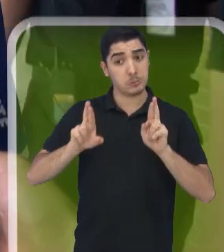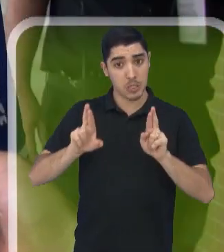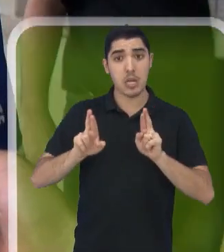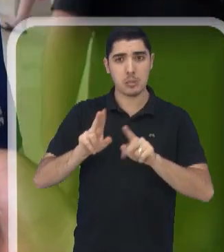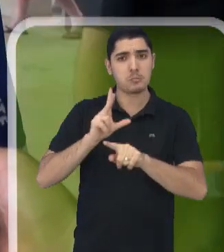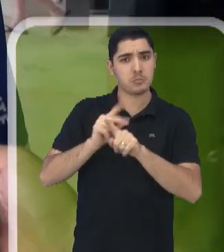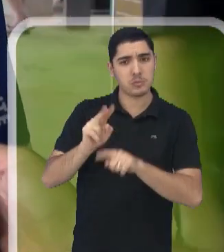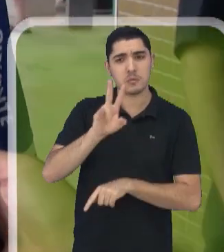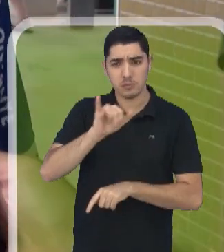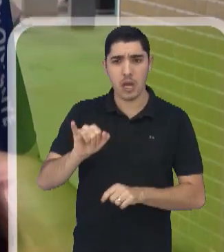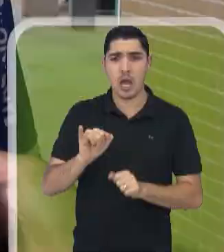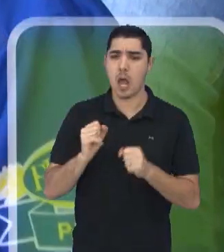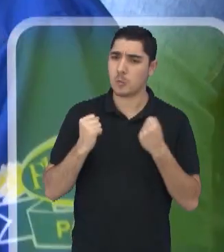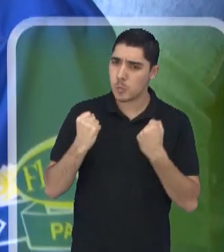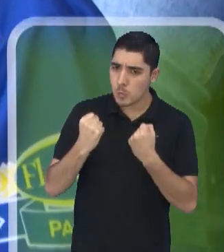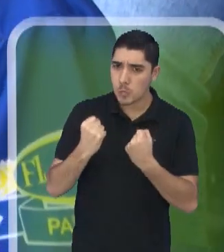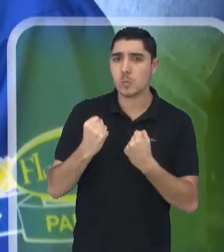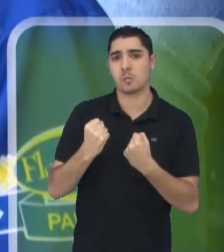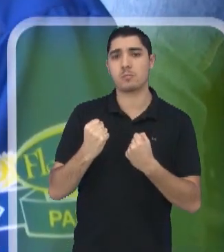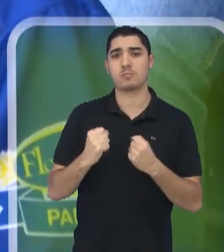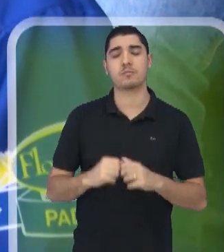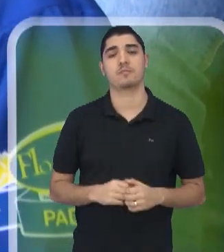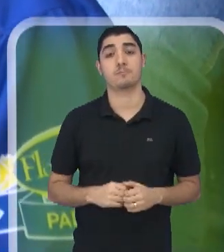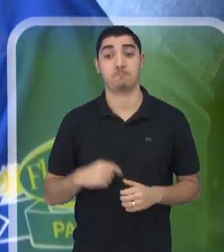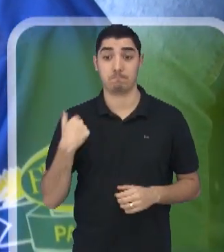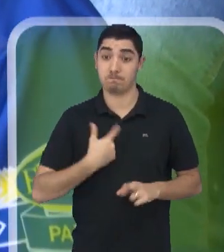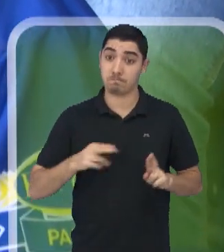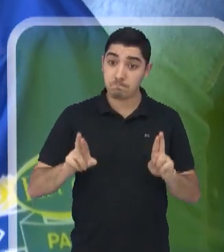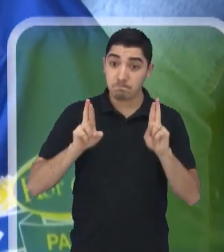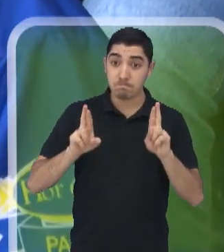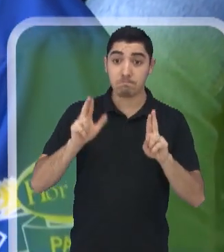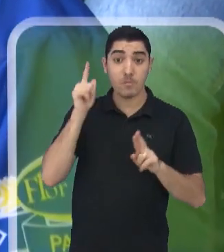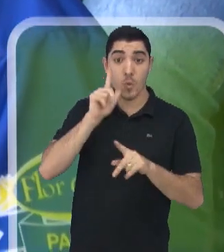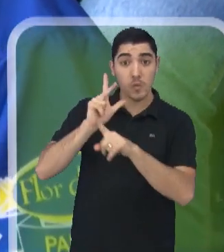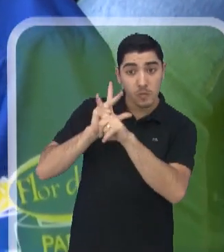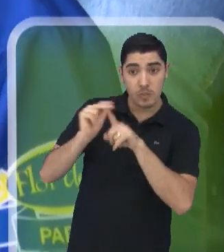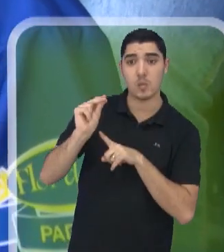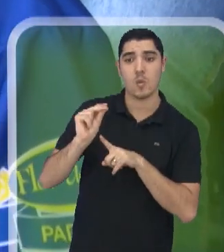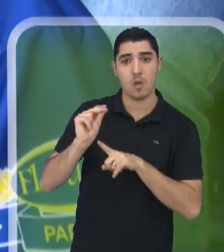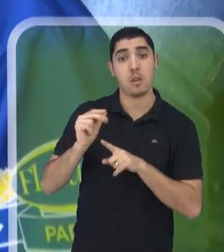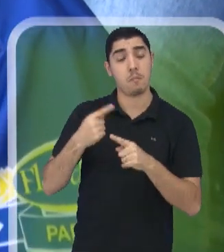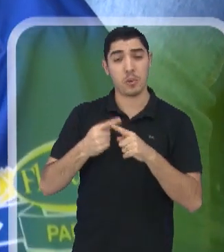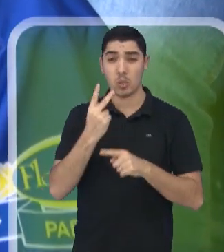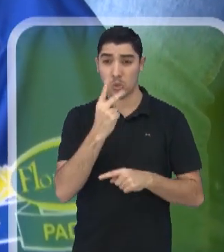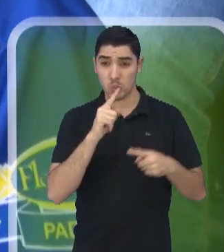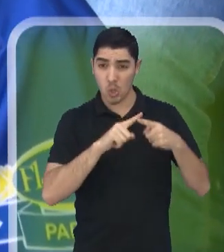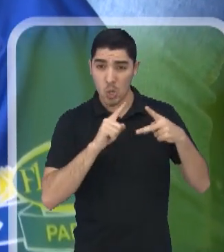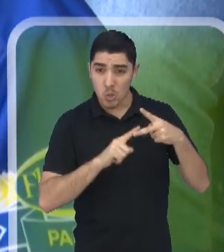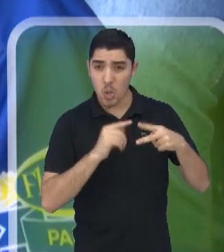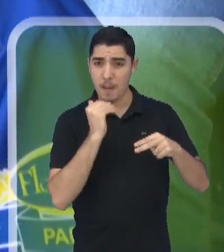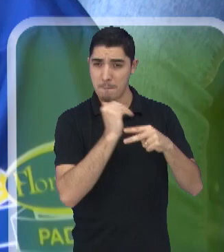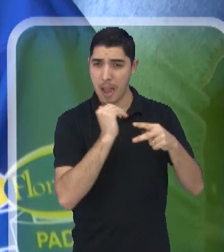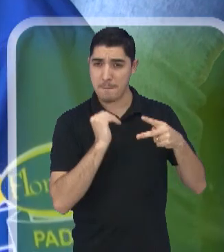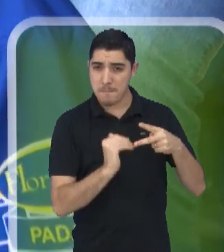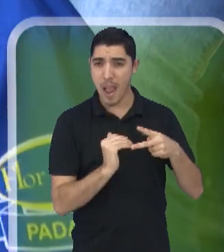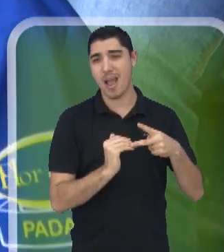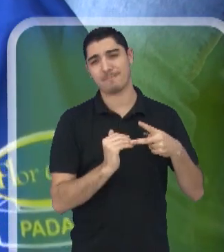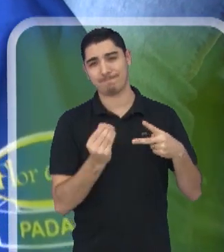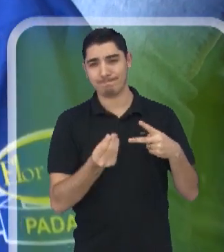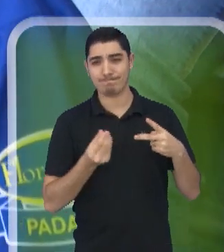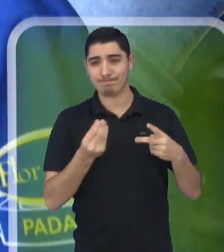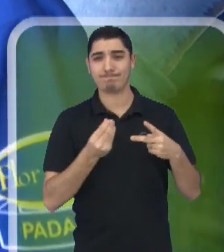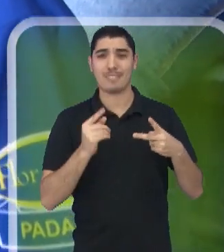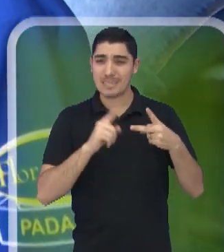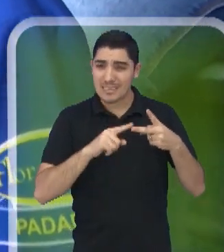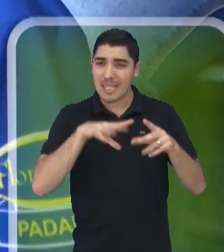Vamos torcer bastante pro São José. A expectativa é vitória, né? Tem que ter vitória, porque 2 empates aí, um fora, outro aqui, aqui dentro foi